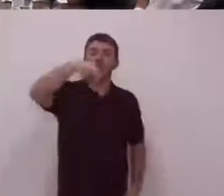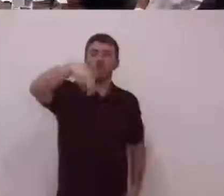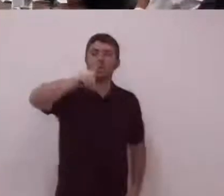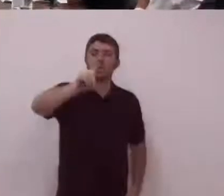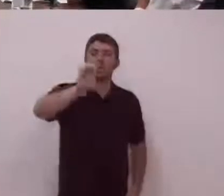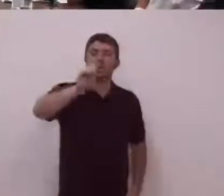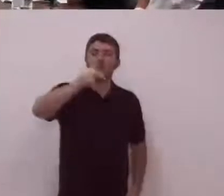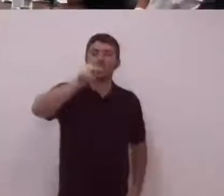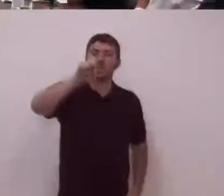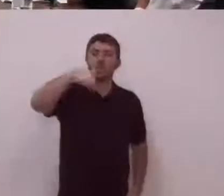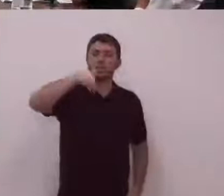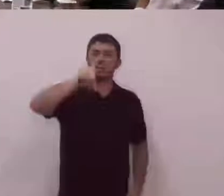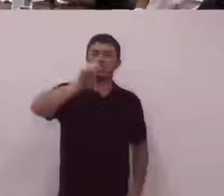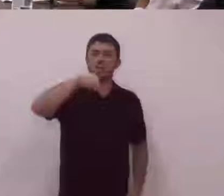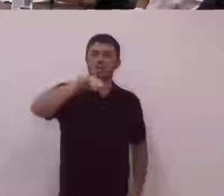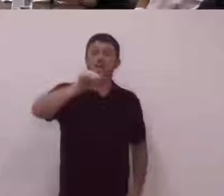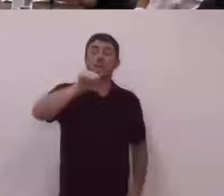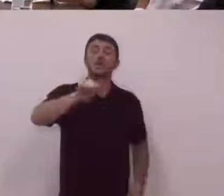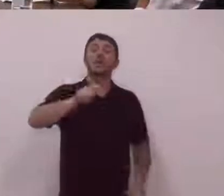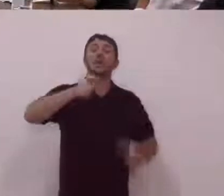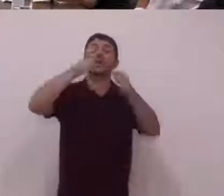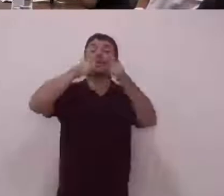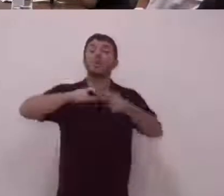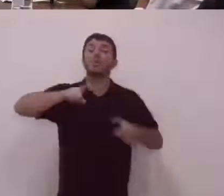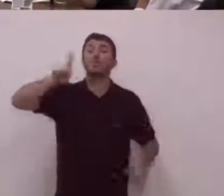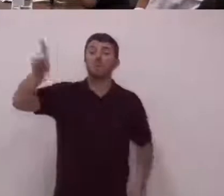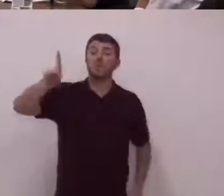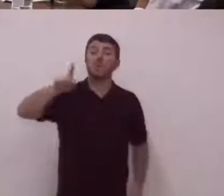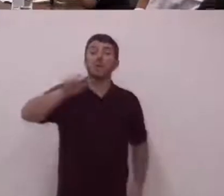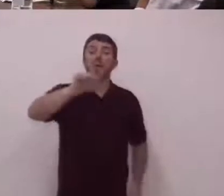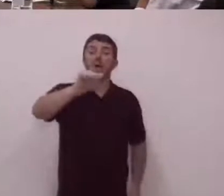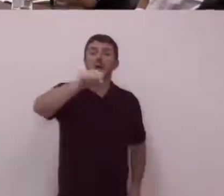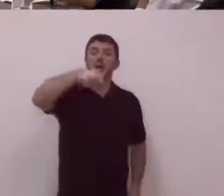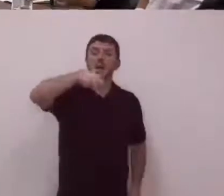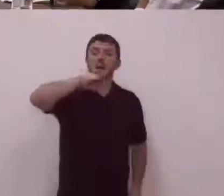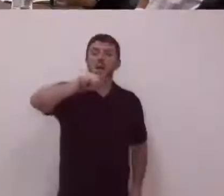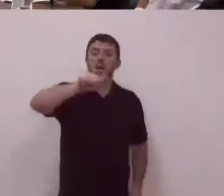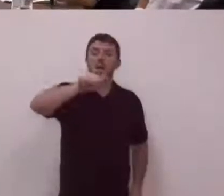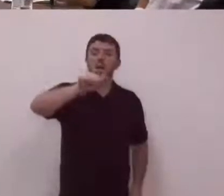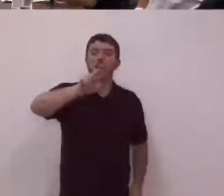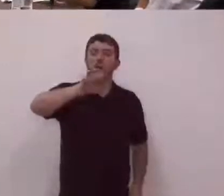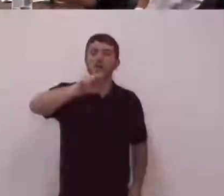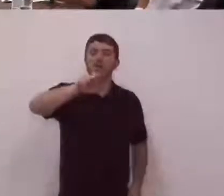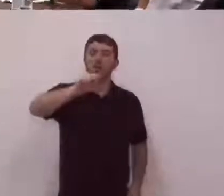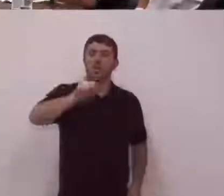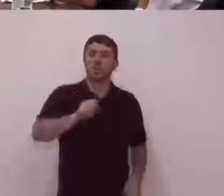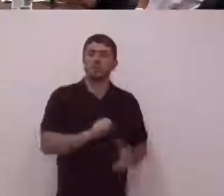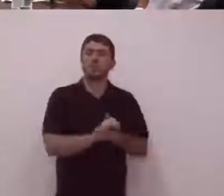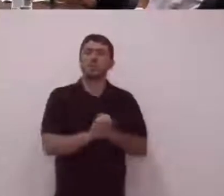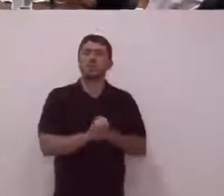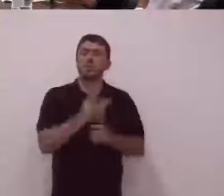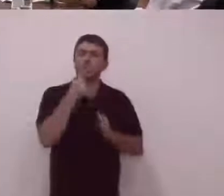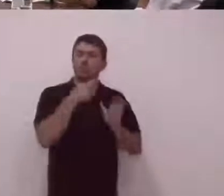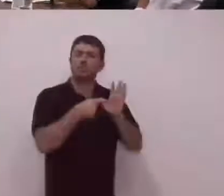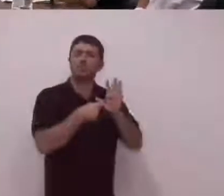Residencial Aquário, Vinhedo, São Paulo. No referido memorando, mencionou área construída de